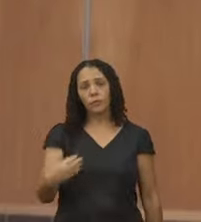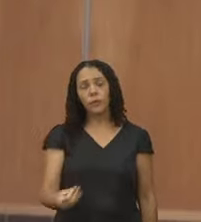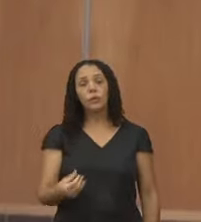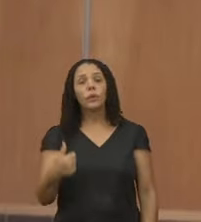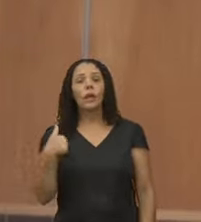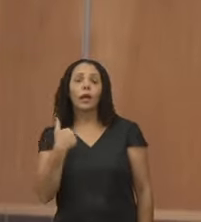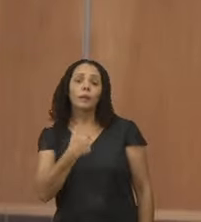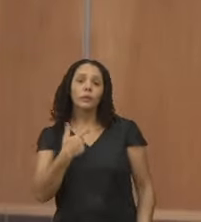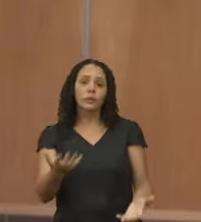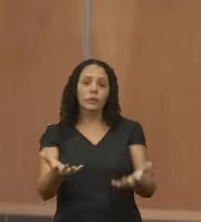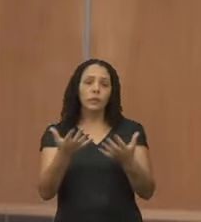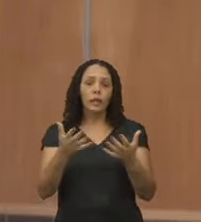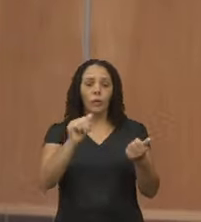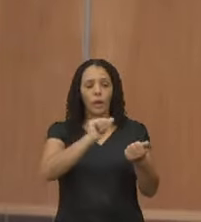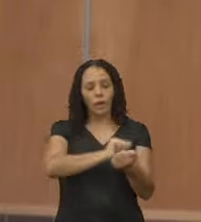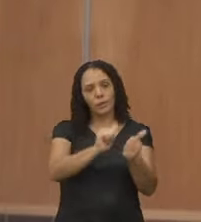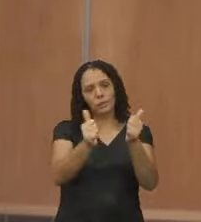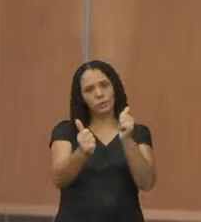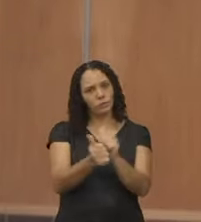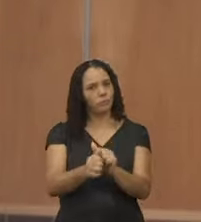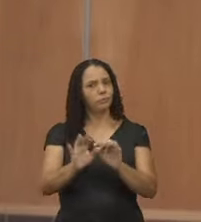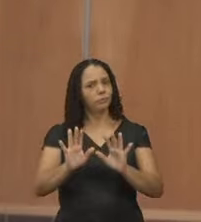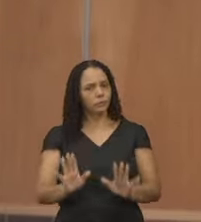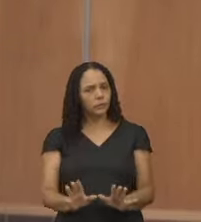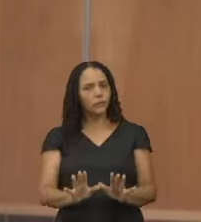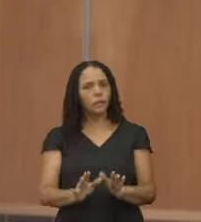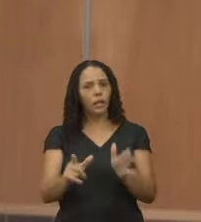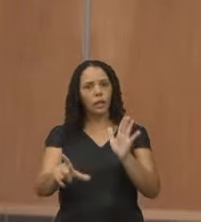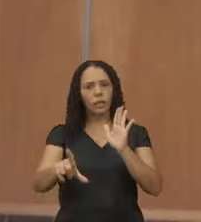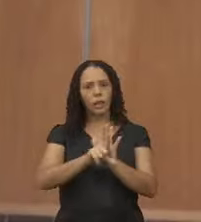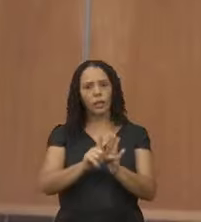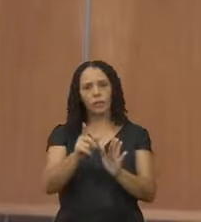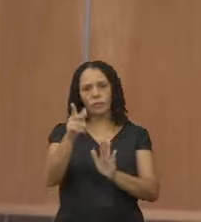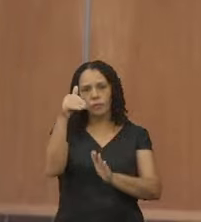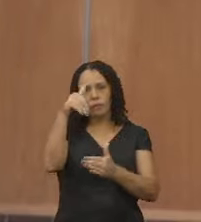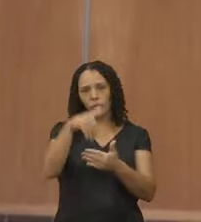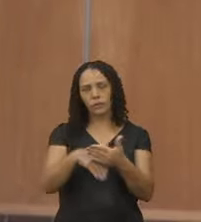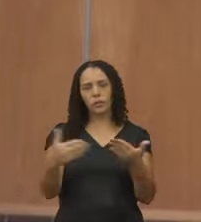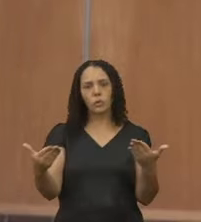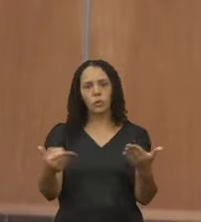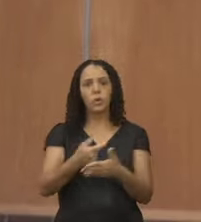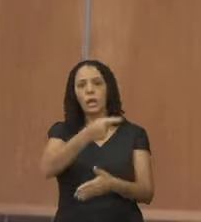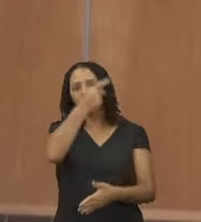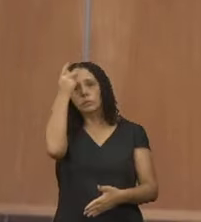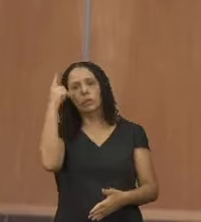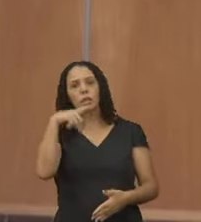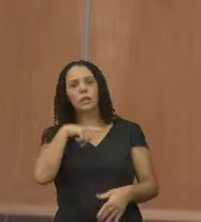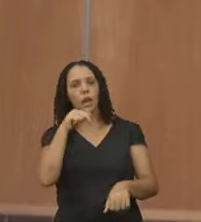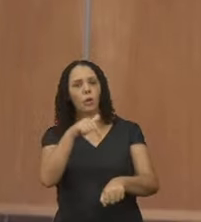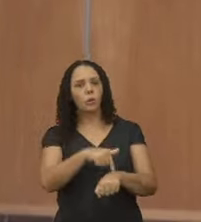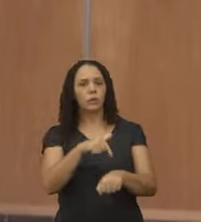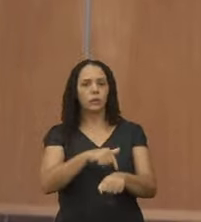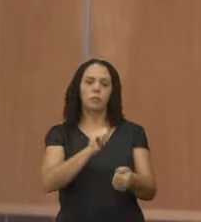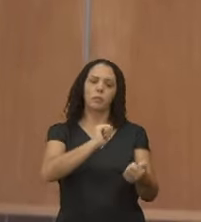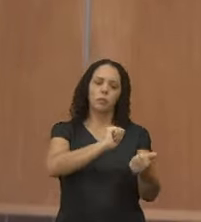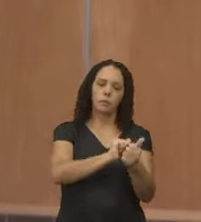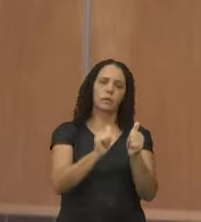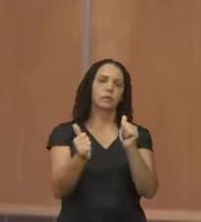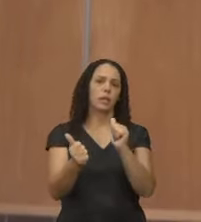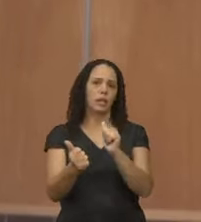a gente quer aqui, na realidade, é adequar, né, que a partir dessa lei votando, né, as pessoas vão ter um tempo para se adequar, que